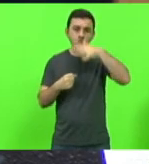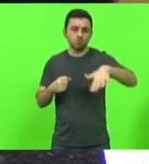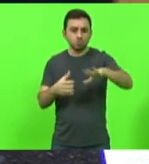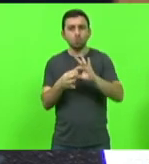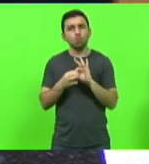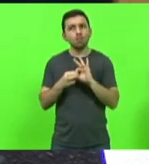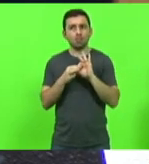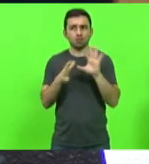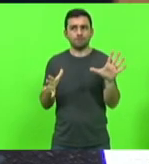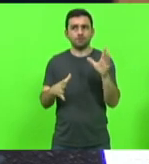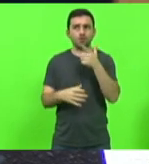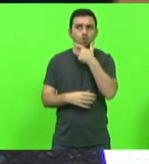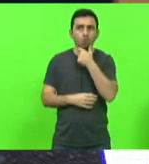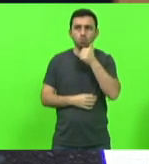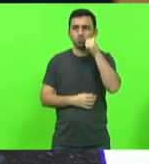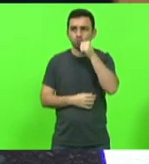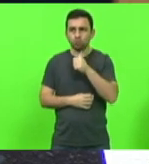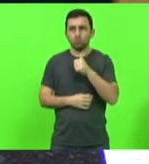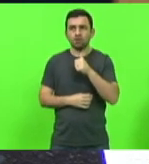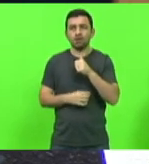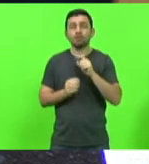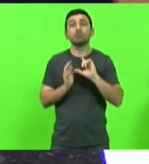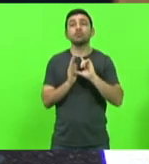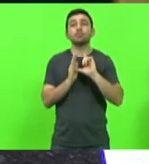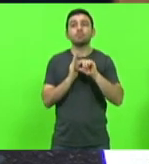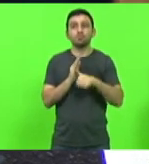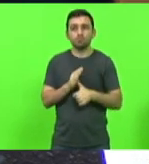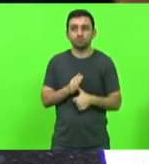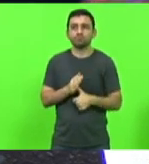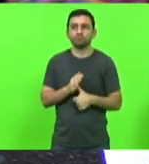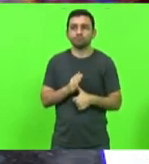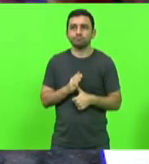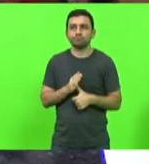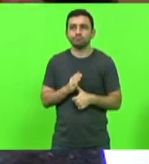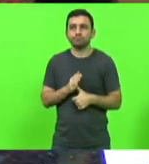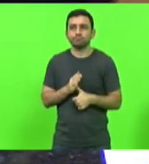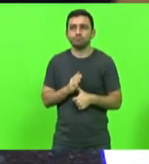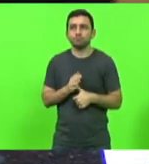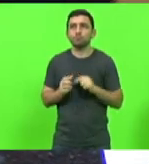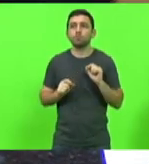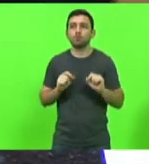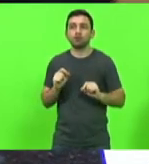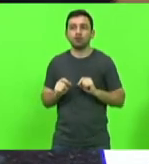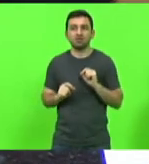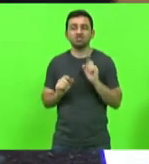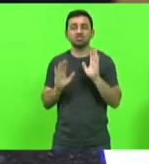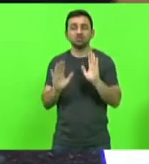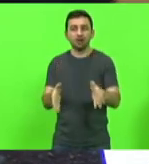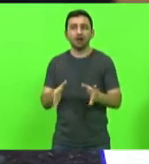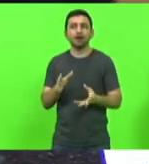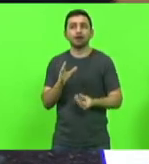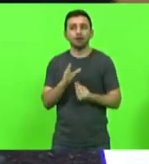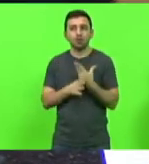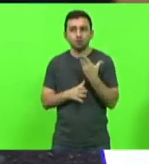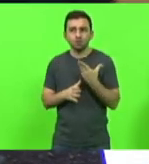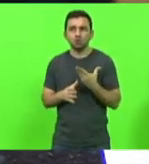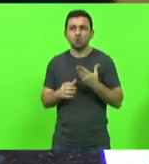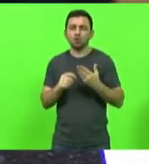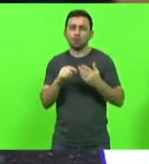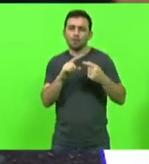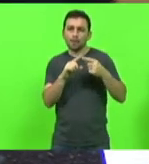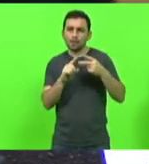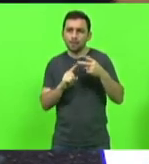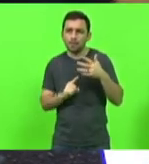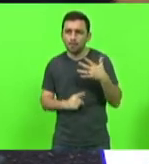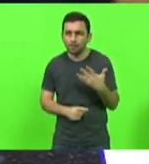mulher. só depois que foram instituídas essas instituições, o Estado,